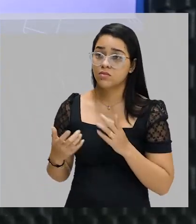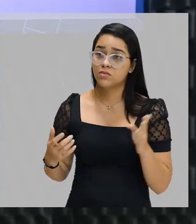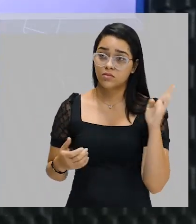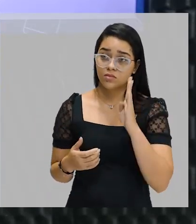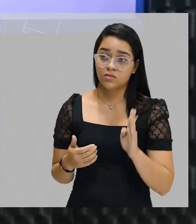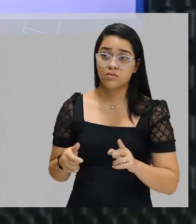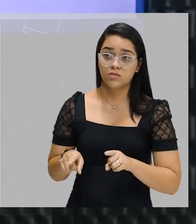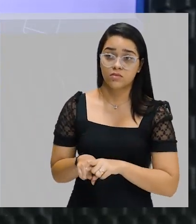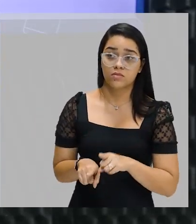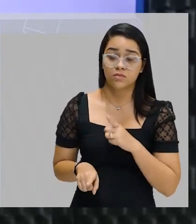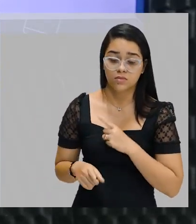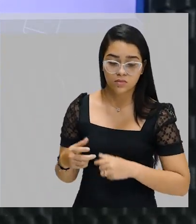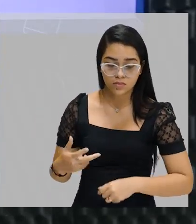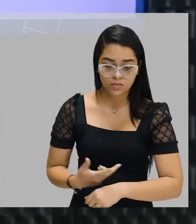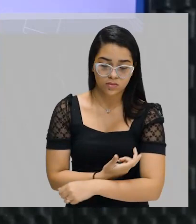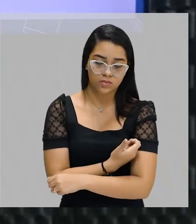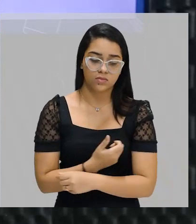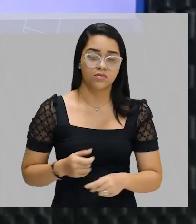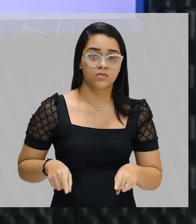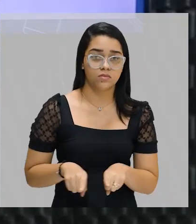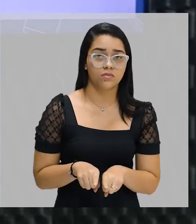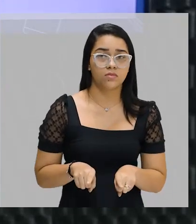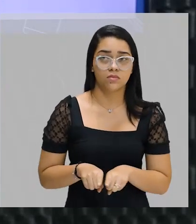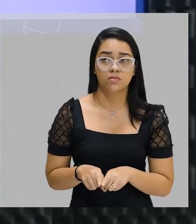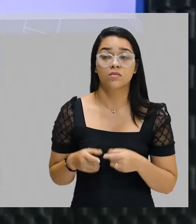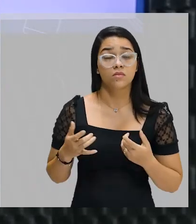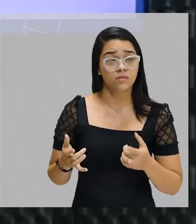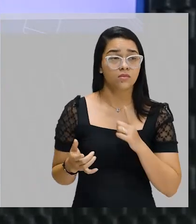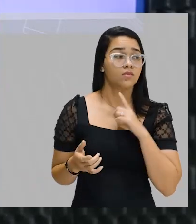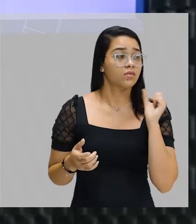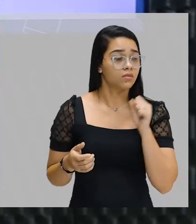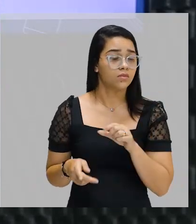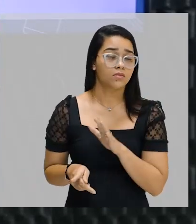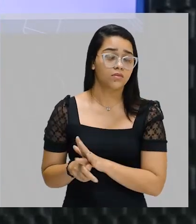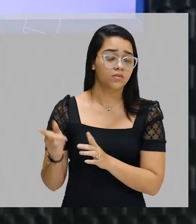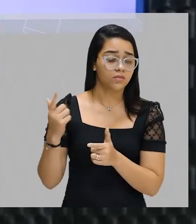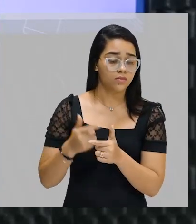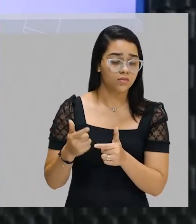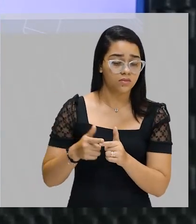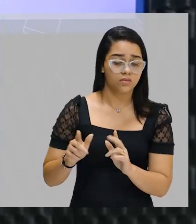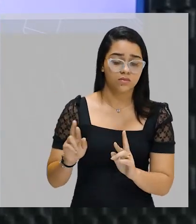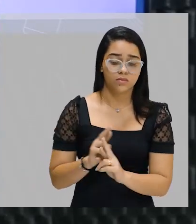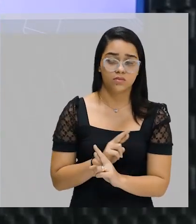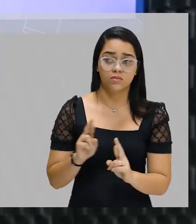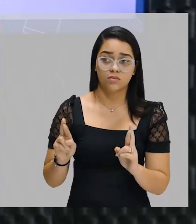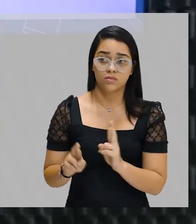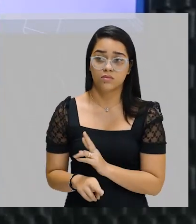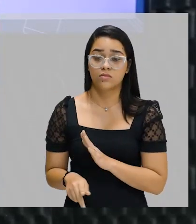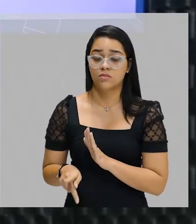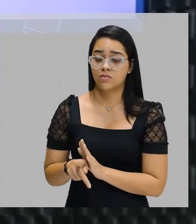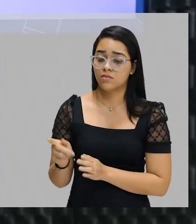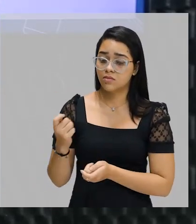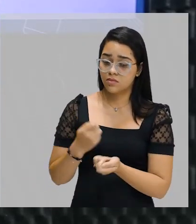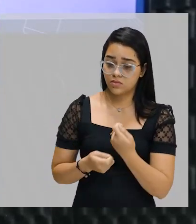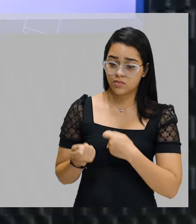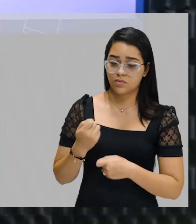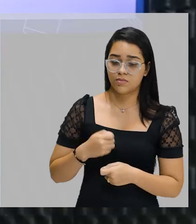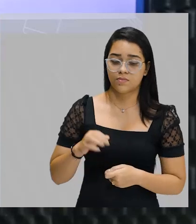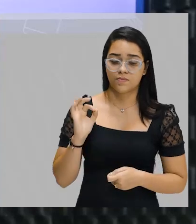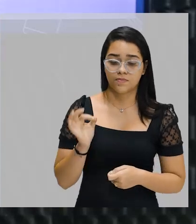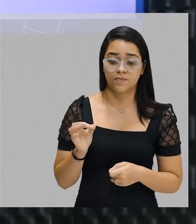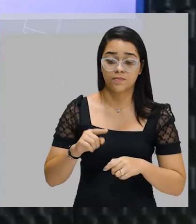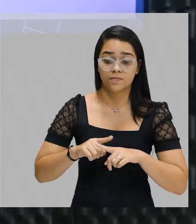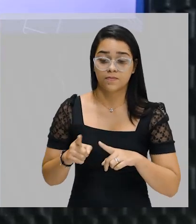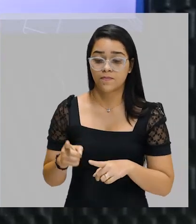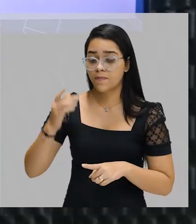até por uma questão também de vacinação, né, mais atrasada, ele teve aí um problema em relação à sua recuperação econômica, tá certo?